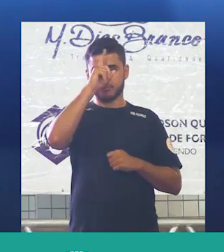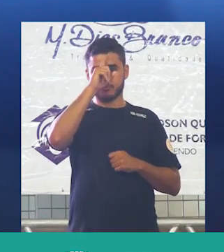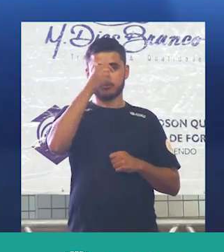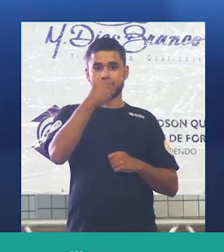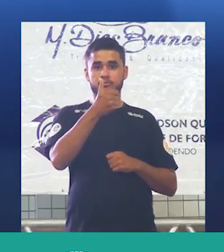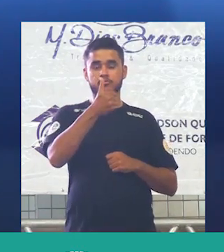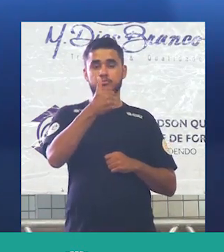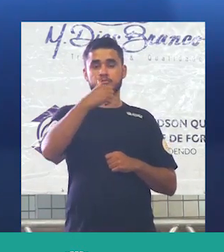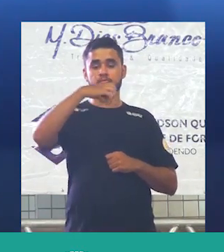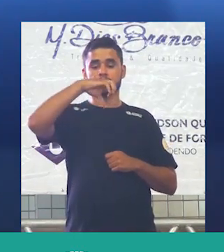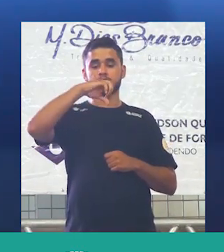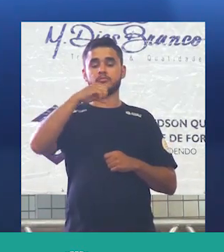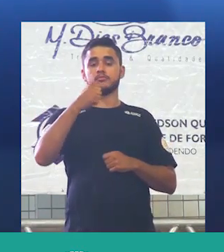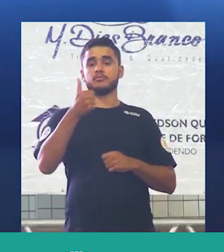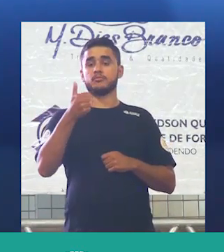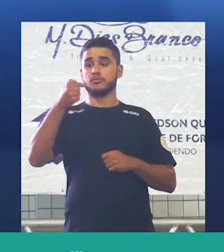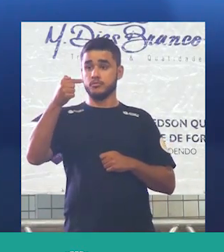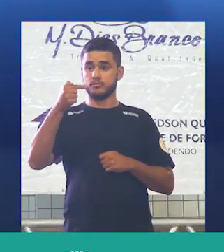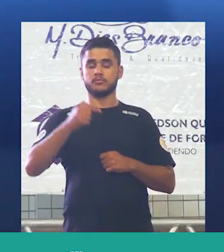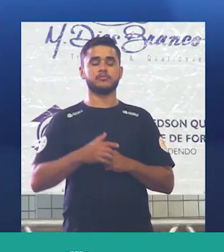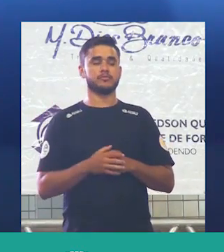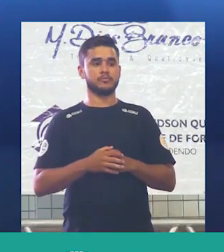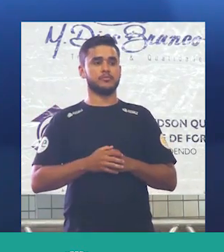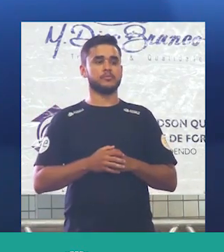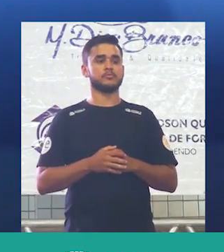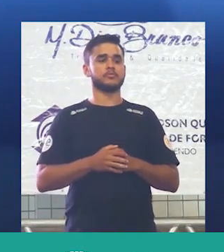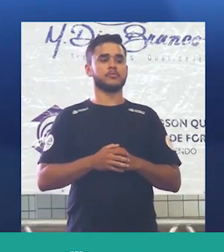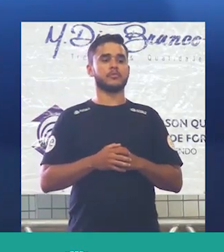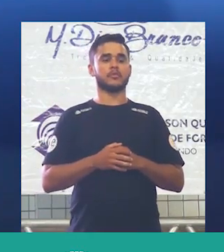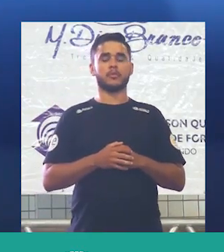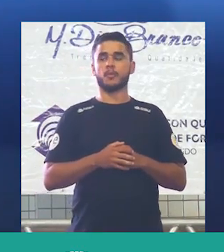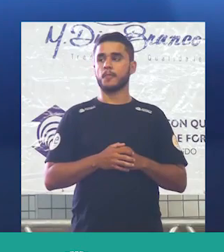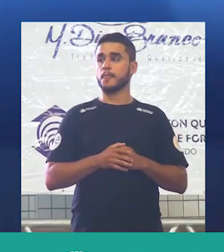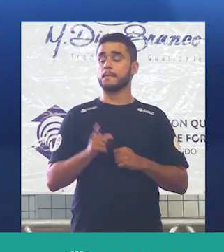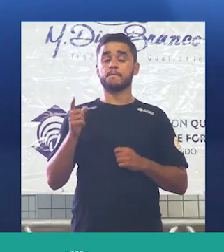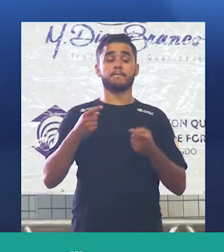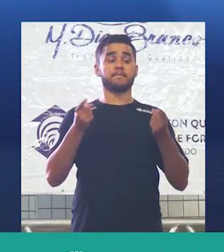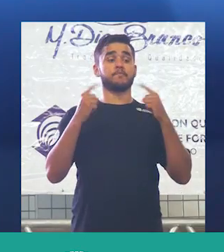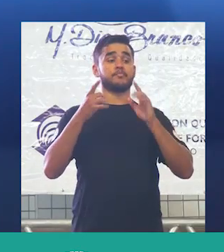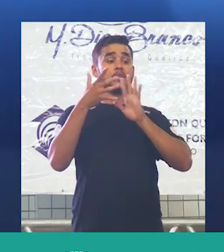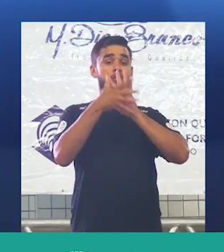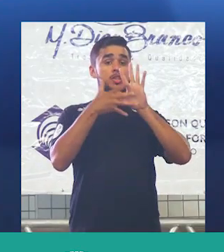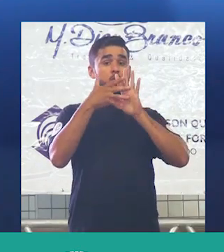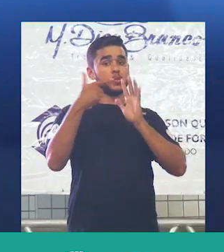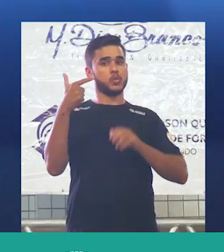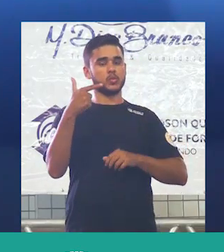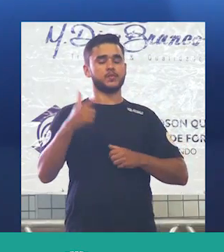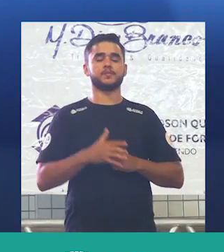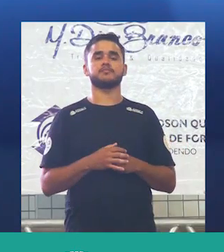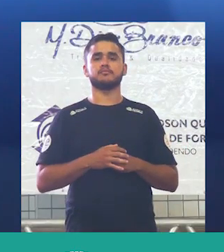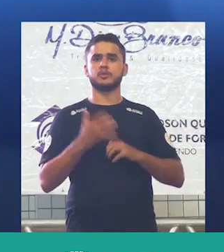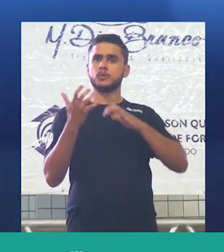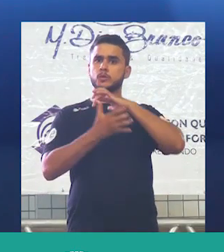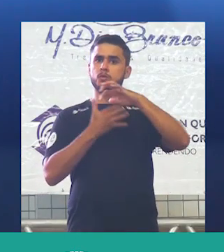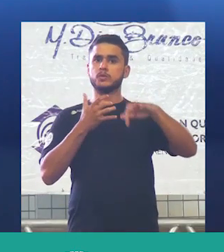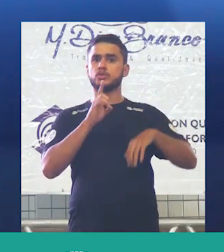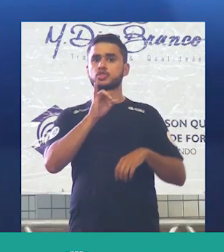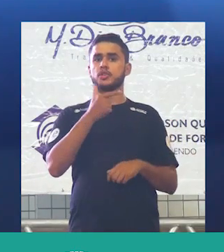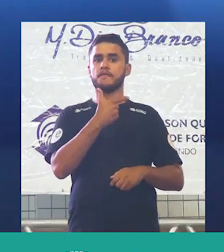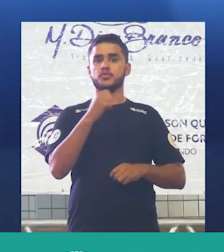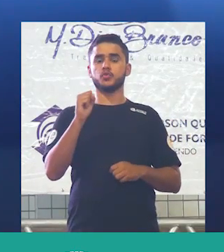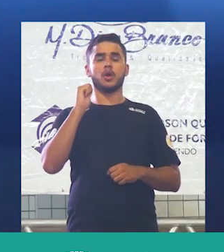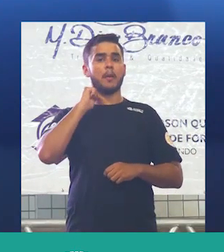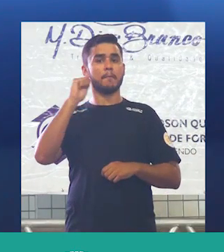1917, 27 já é movimento tenentista. Texto 2. Greve geral de 28 de abril já está na